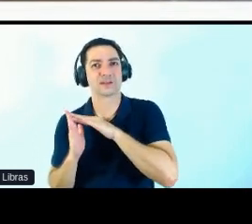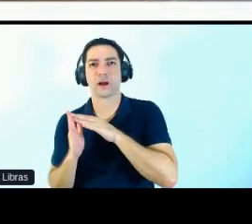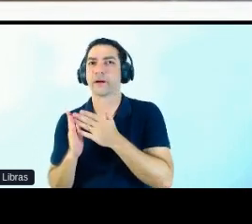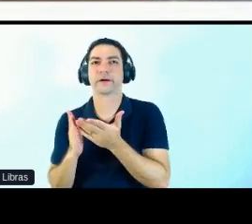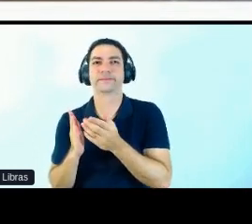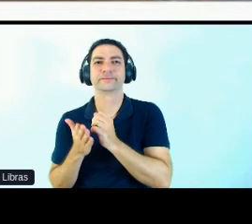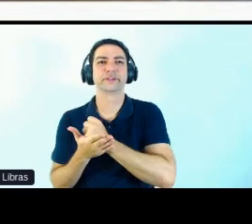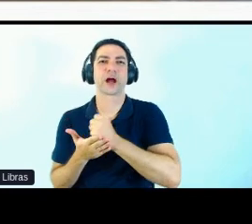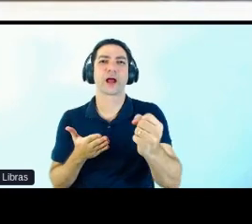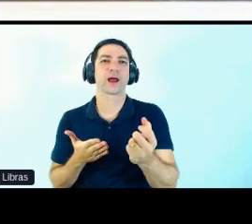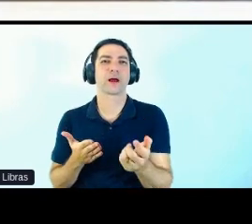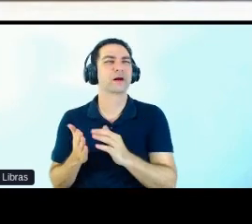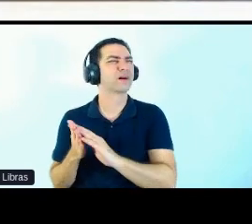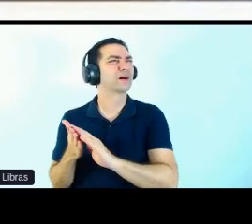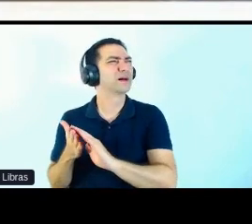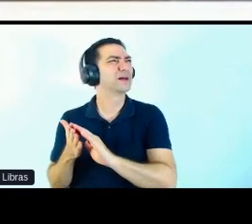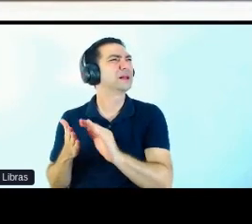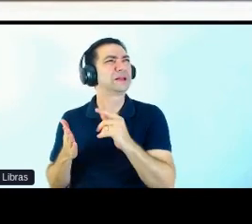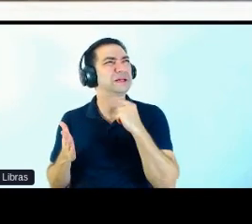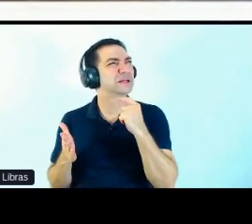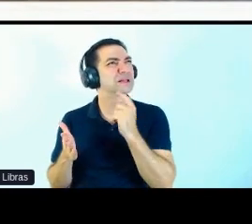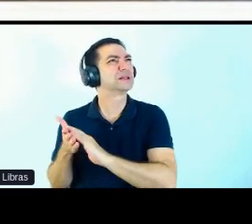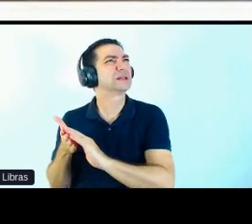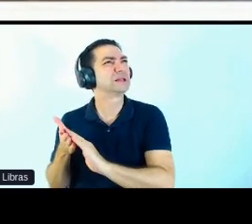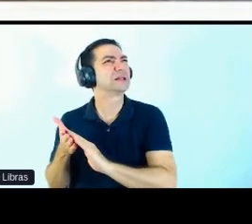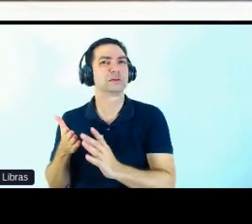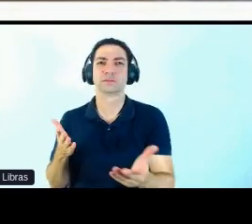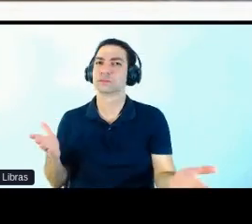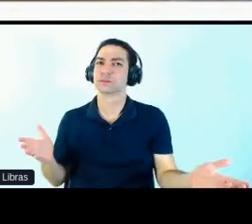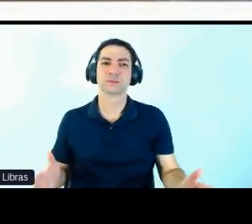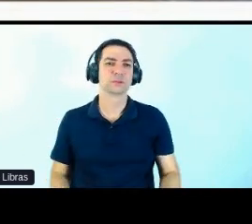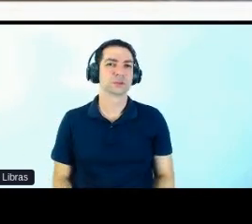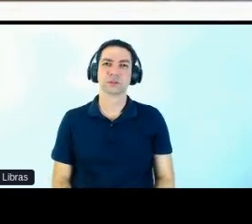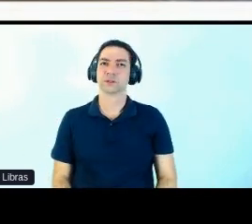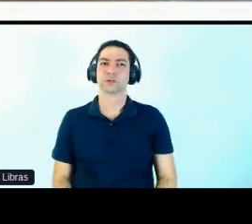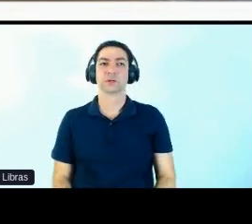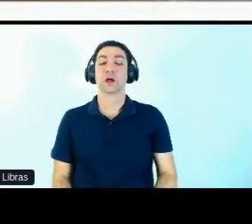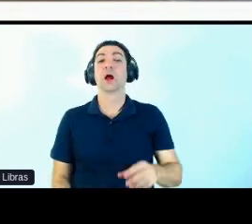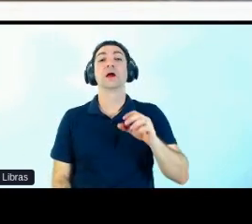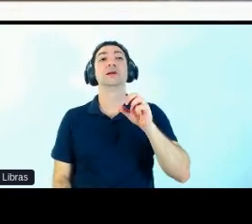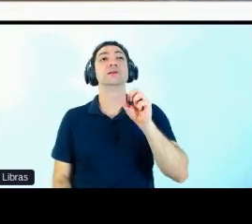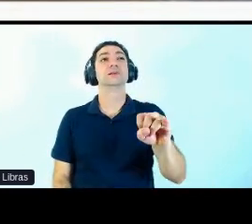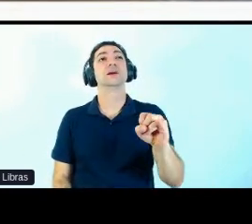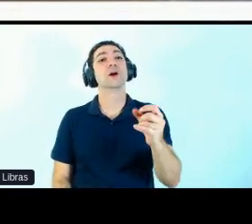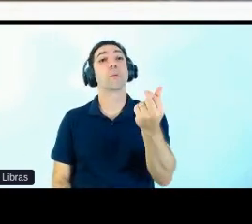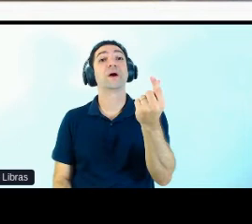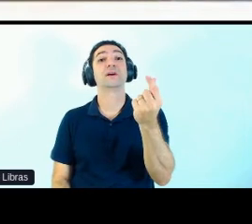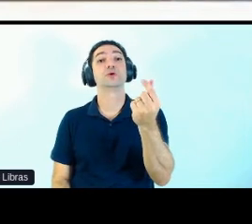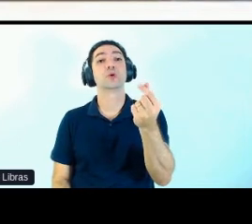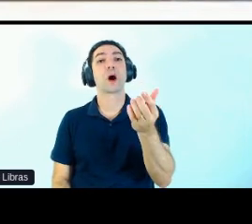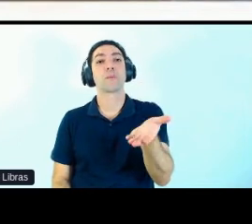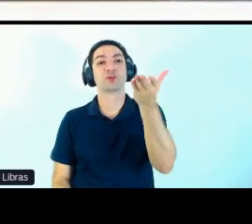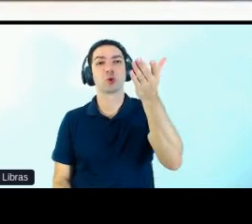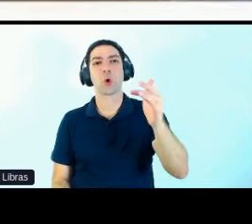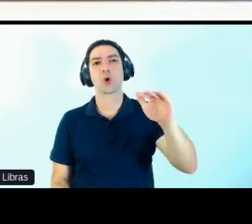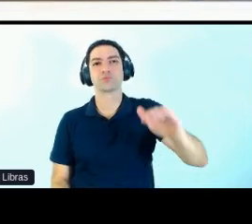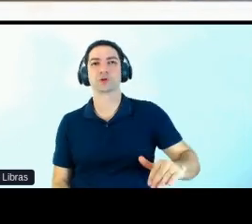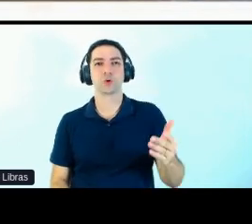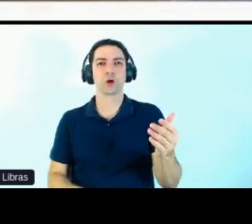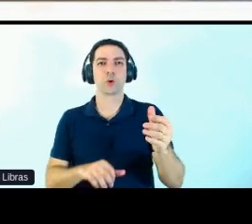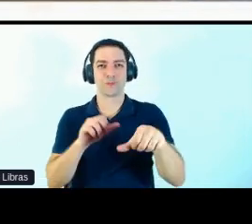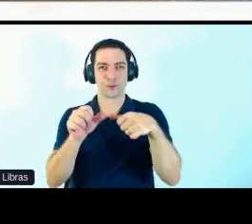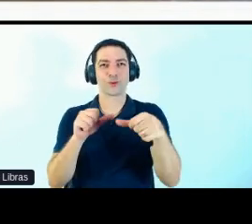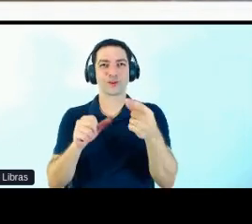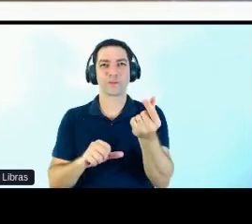o conteúdo ali, você vai ter que fazer outro cadastro, praticamente, dependendo das mudanças. E que às vezes isso